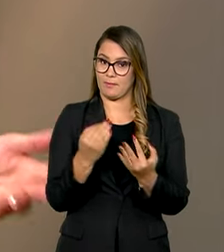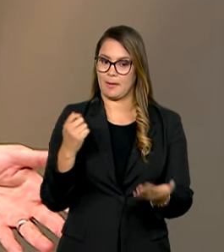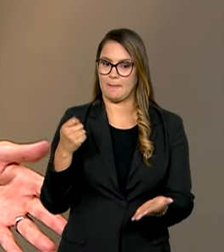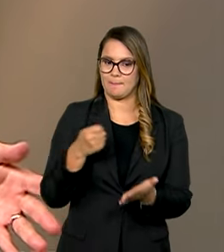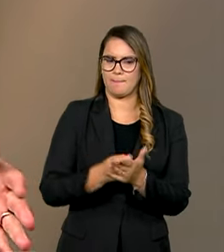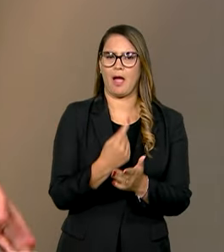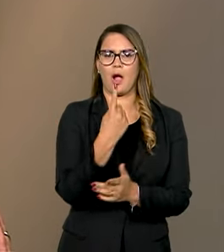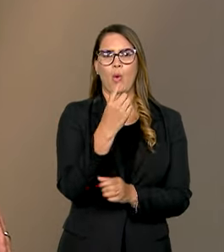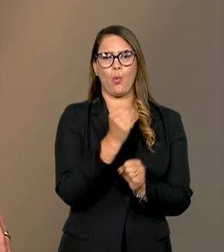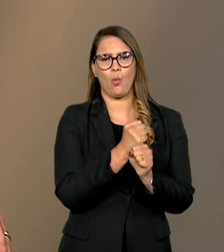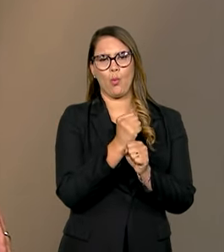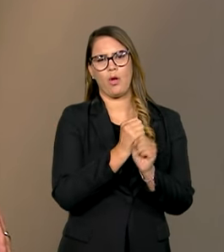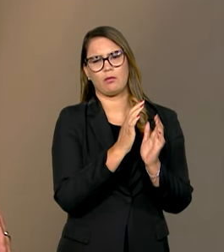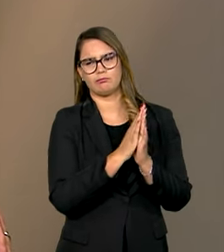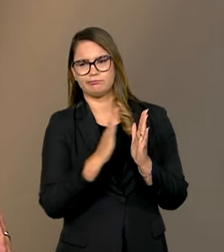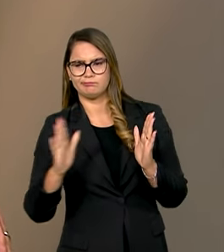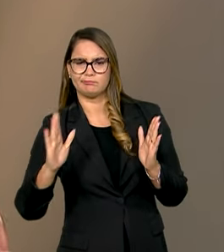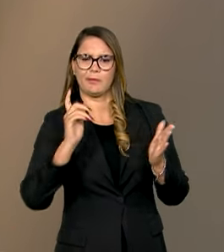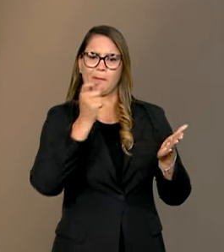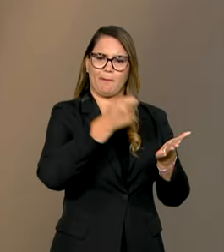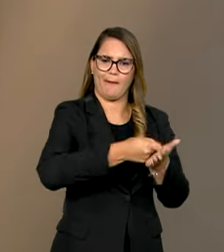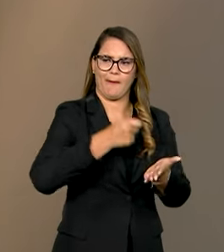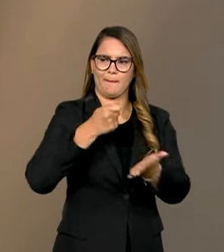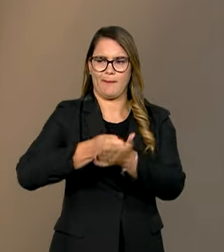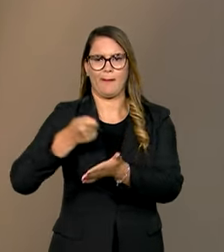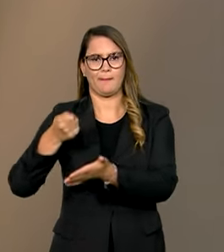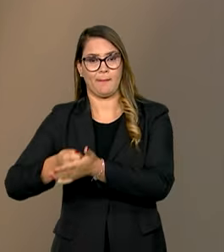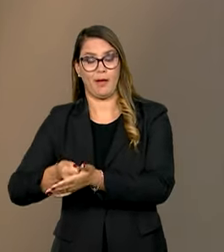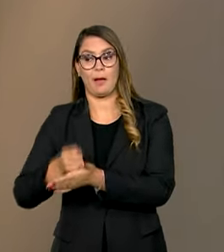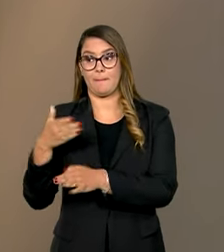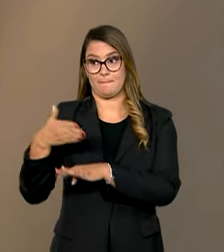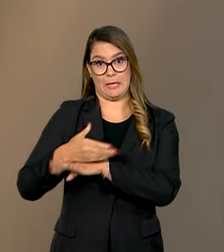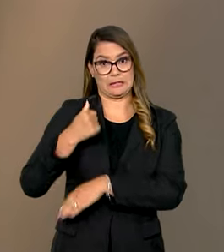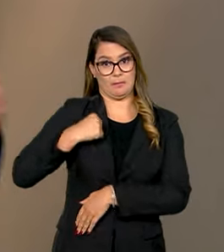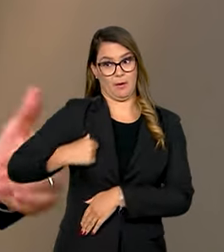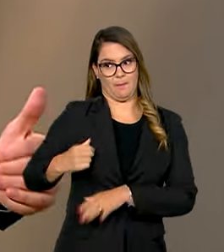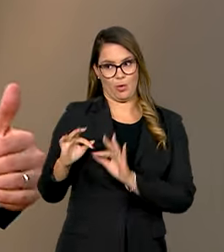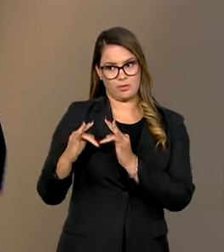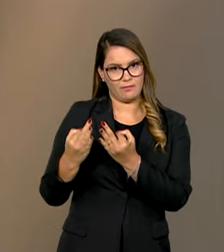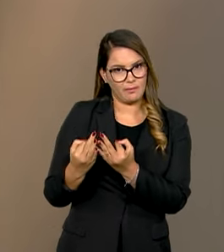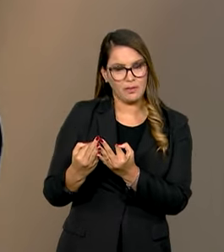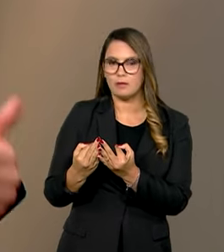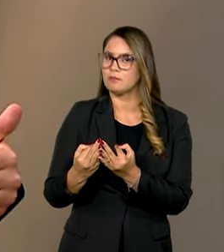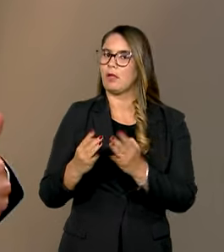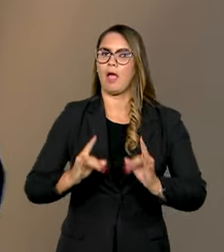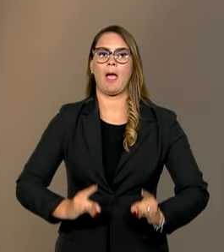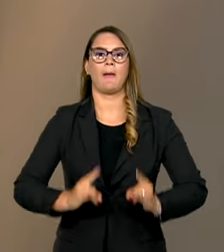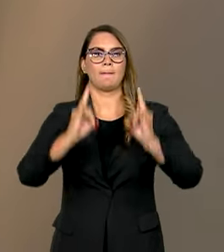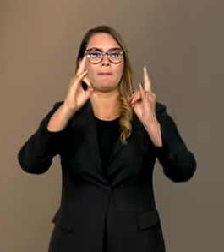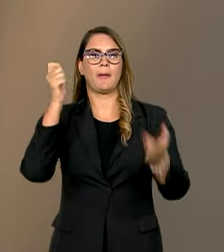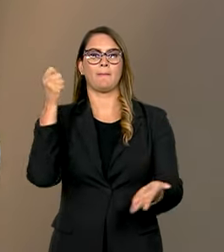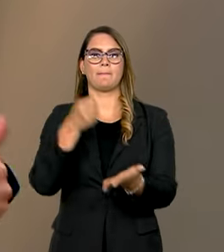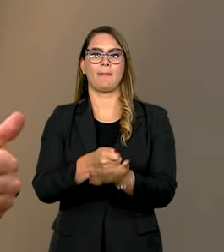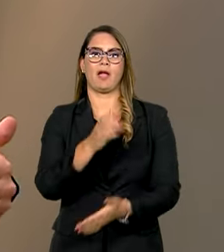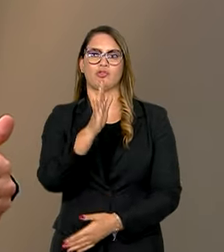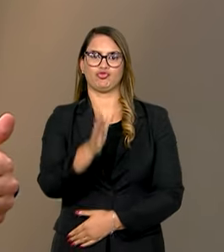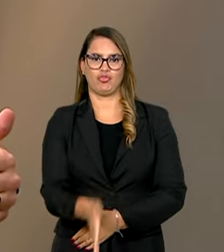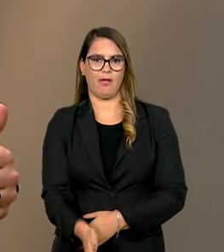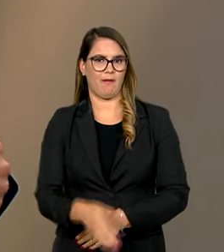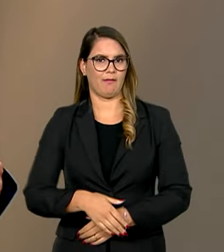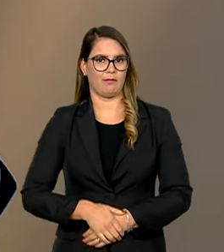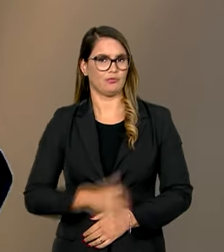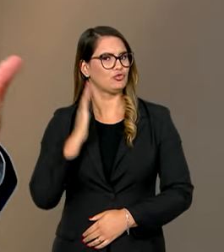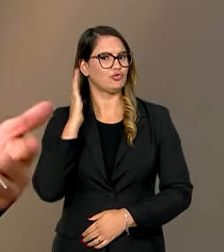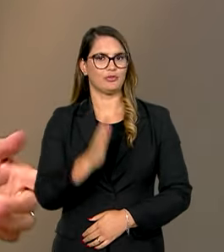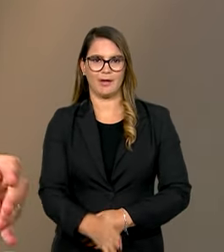há um ano a sua parcela do Minha Casa Minha Vida e ela é do Bolsa Família, ela está com o seu apartamento quitado, com a sua casa quitada.